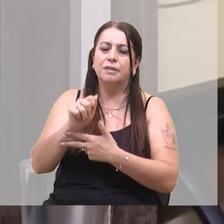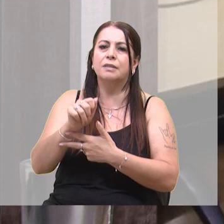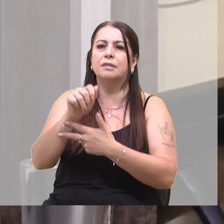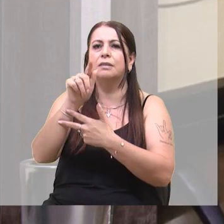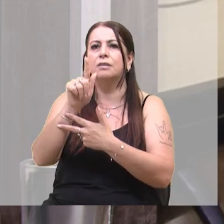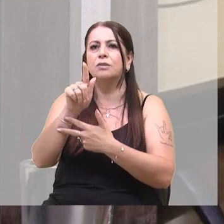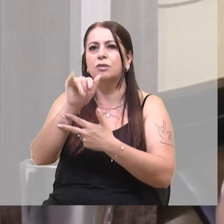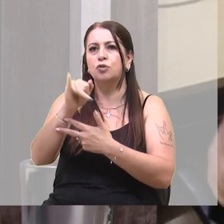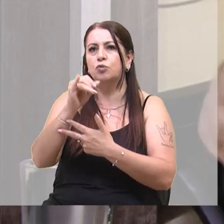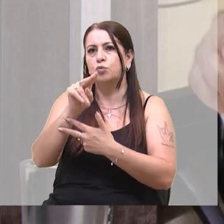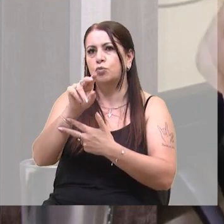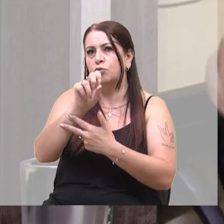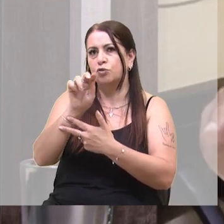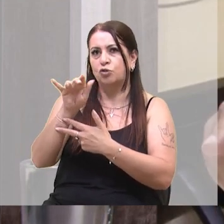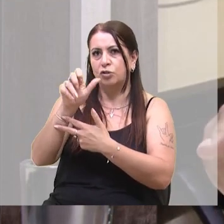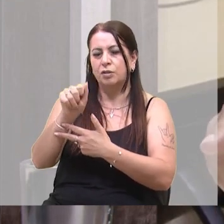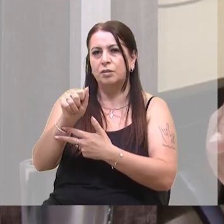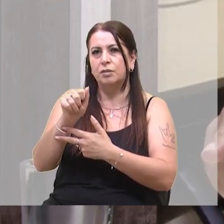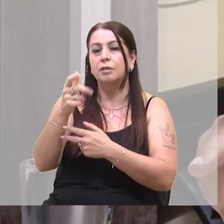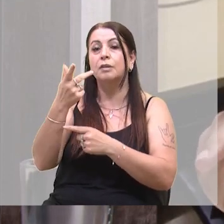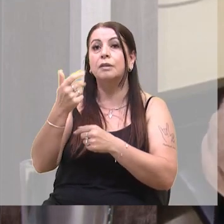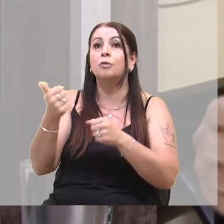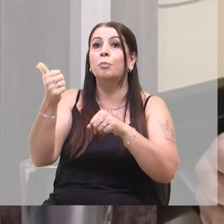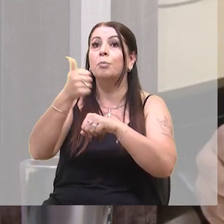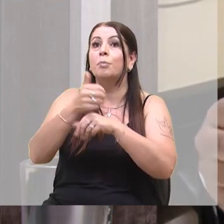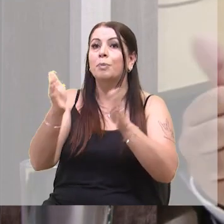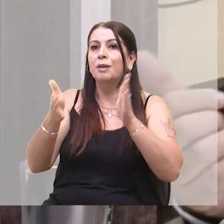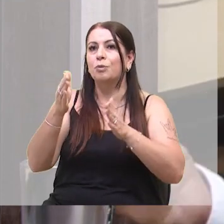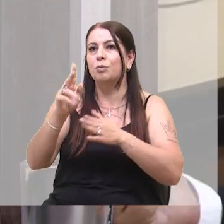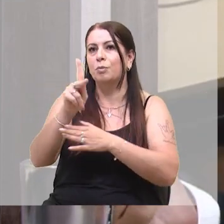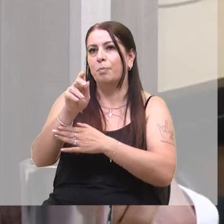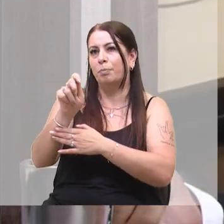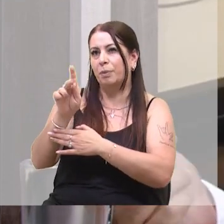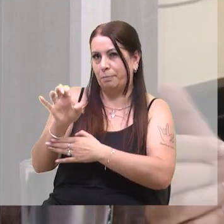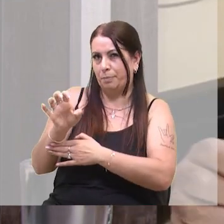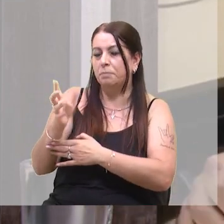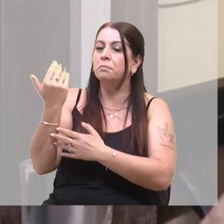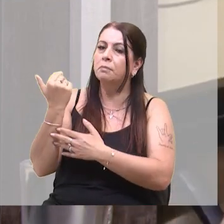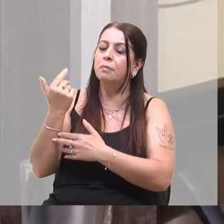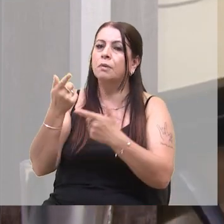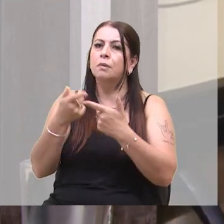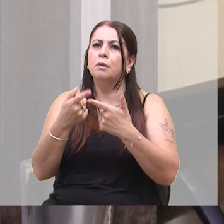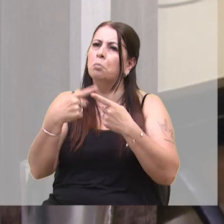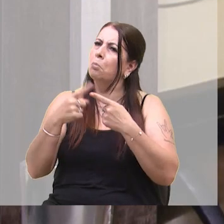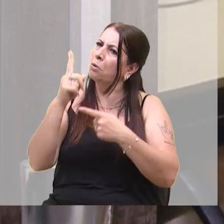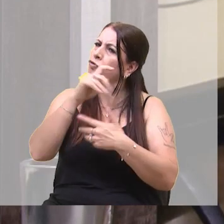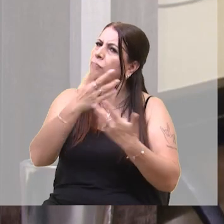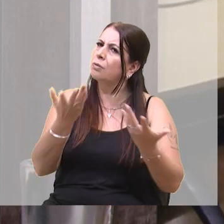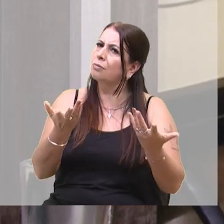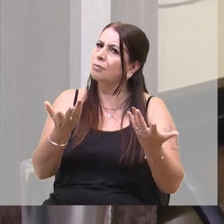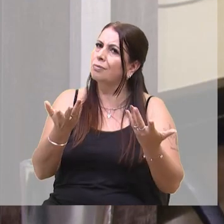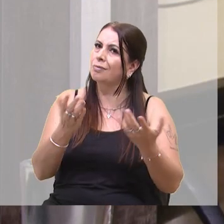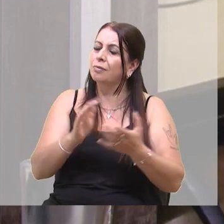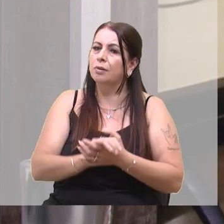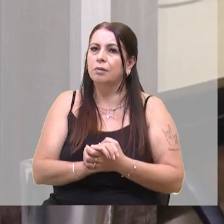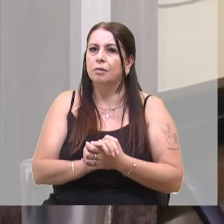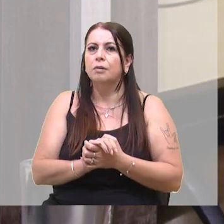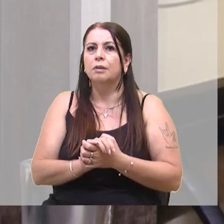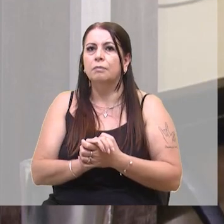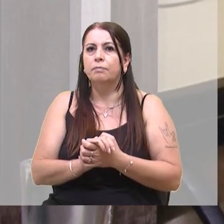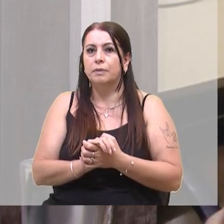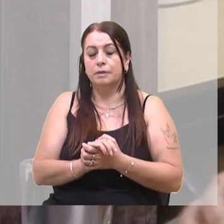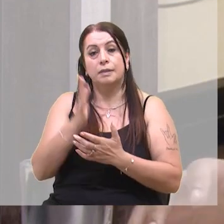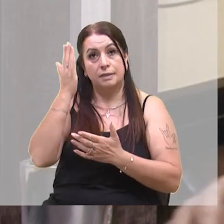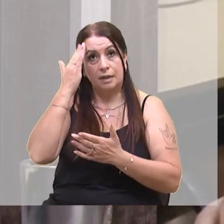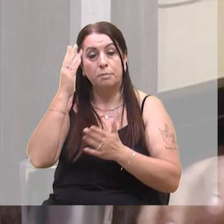Ivo Sartori algumas oportunidades. Os outros nomes que eu citei, a Marisa e a Justina, no período do ex-prefeito Gilberto Pepe